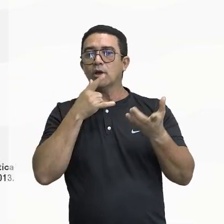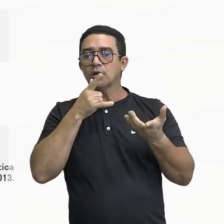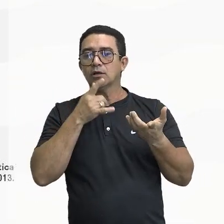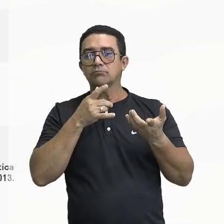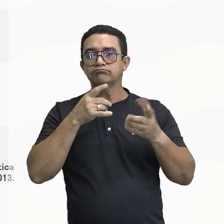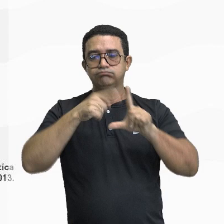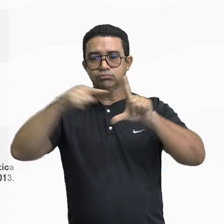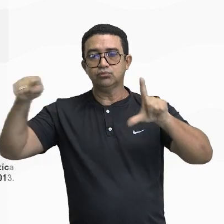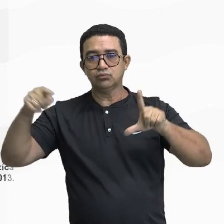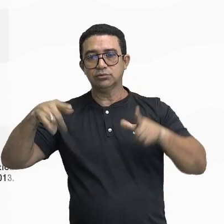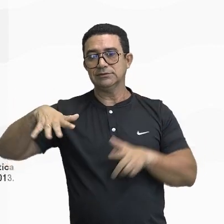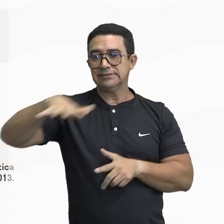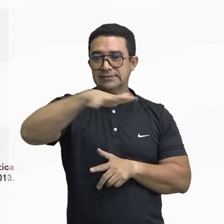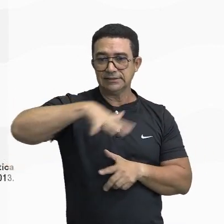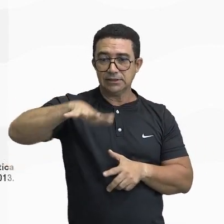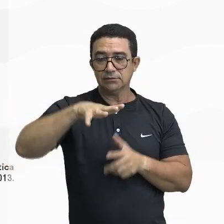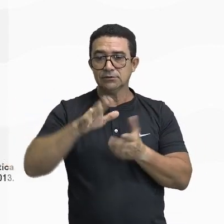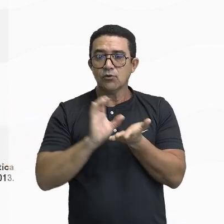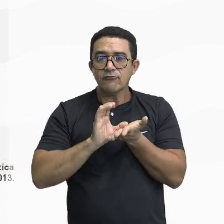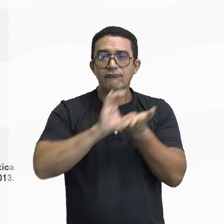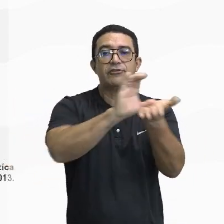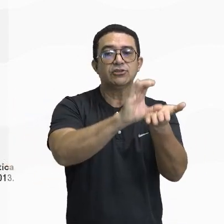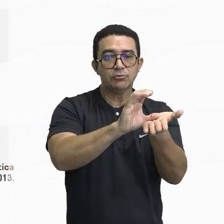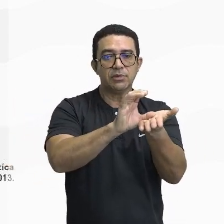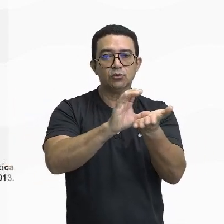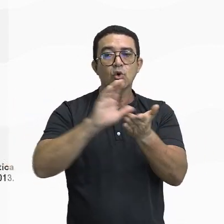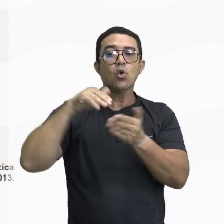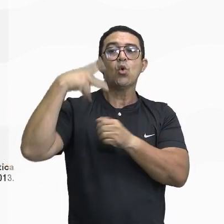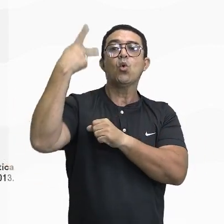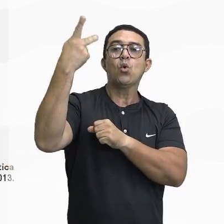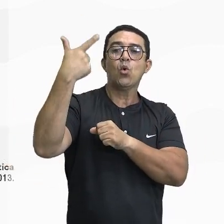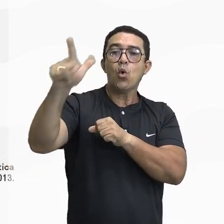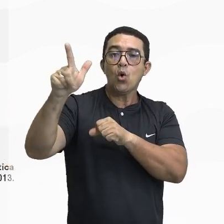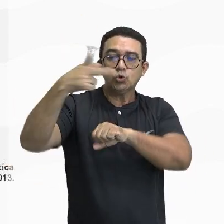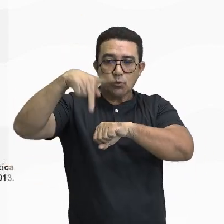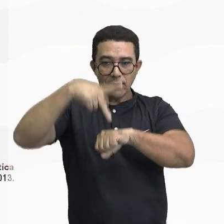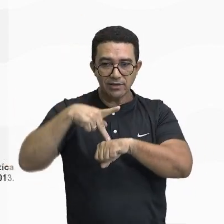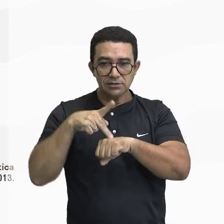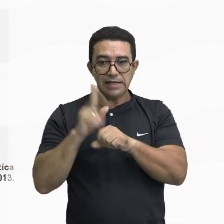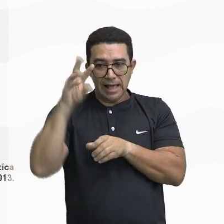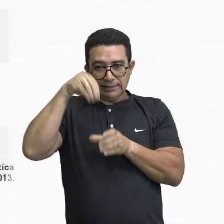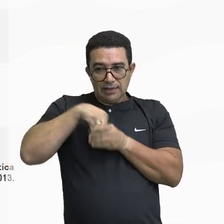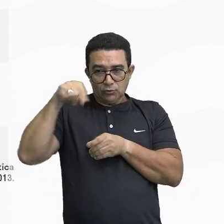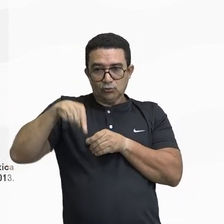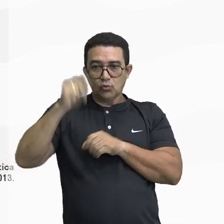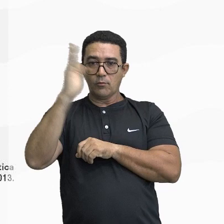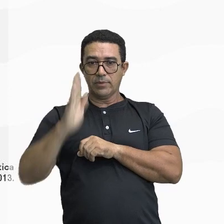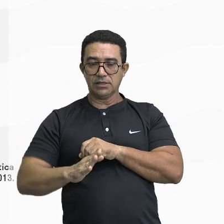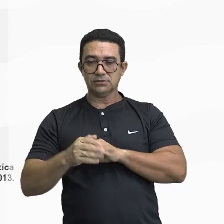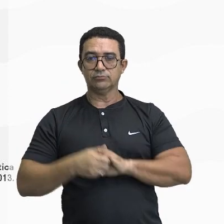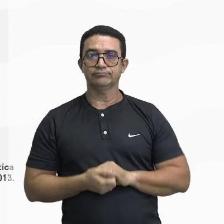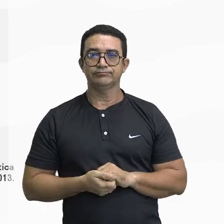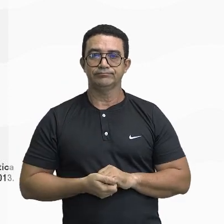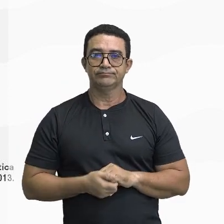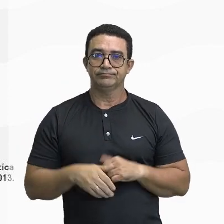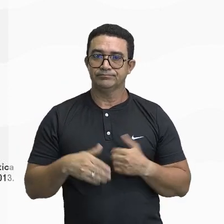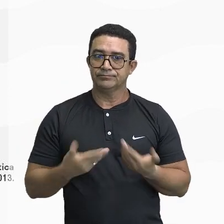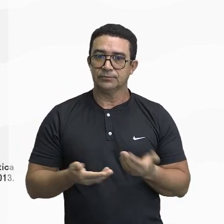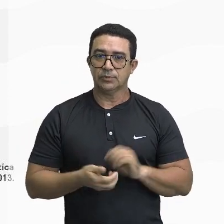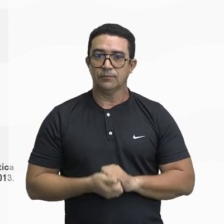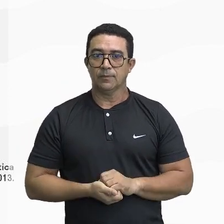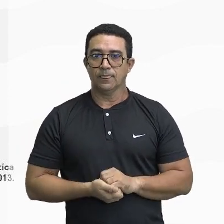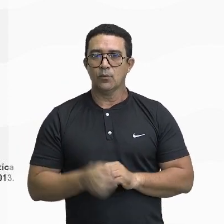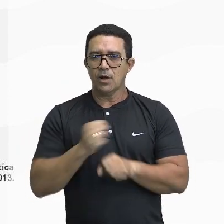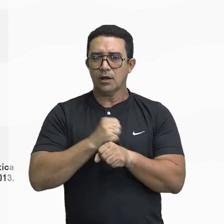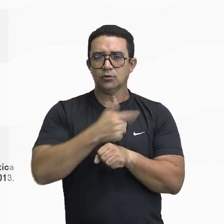temos aí investimentos estrangeiros diretos no Brasil, em porcentagem. É o Censo de Capitais Estrangeiras no país